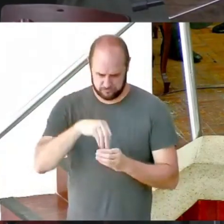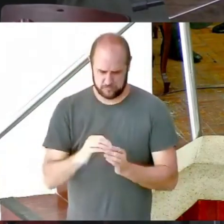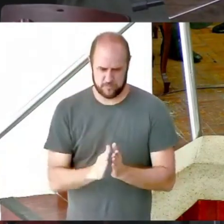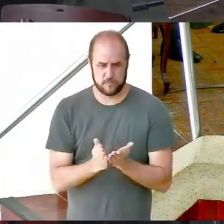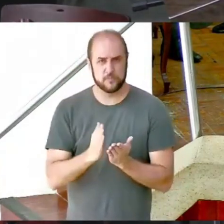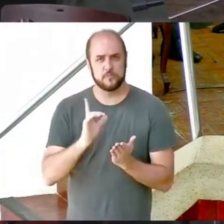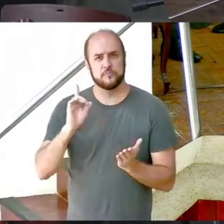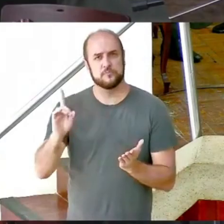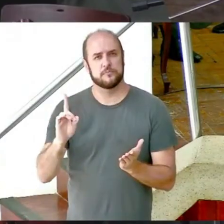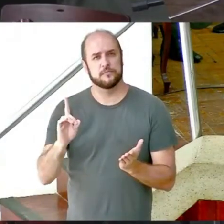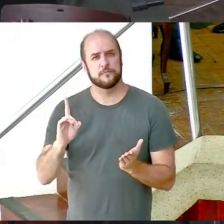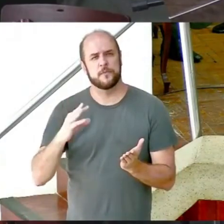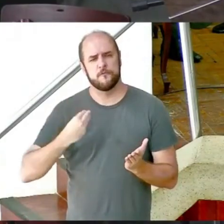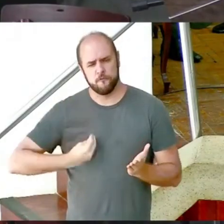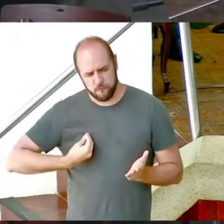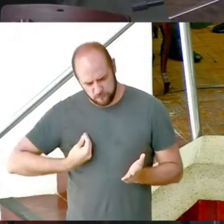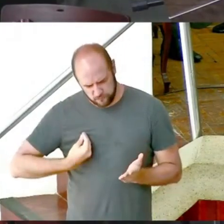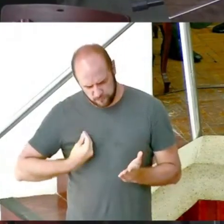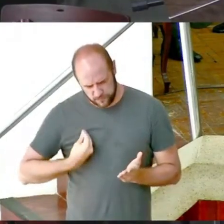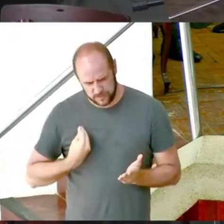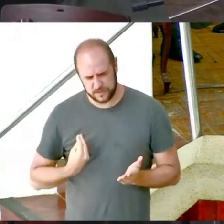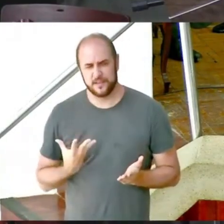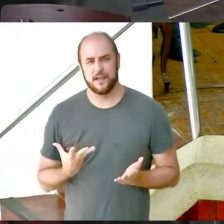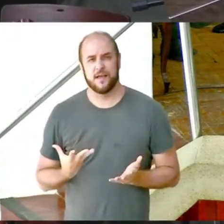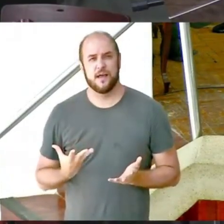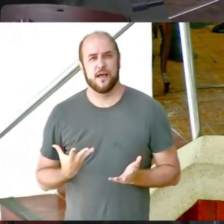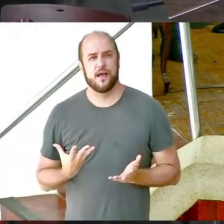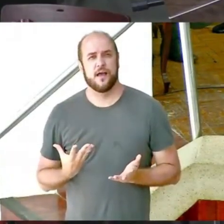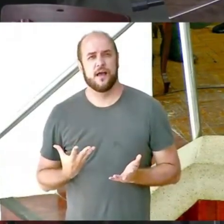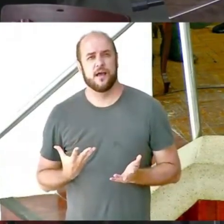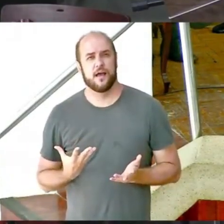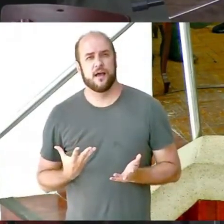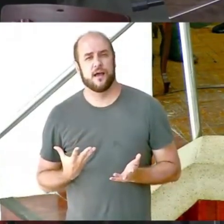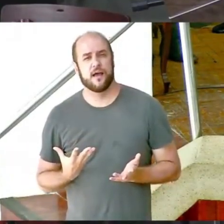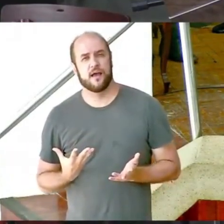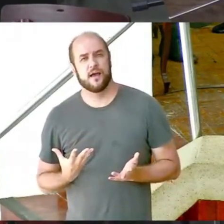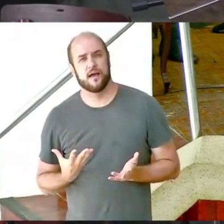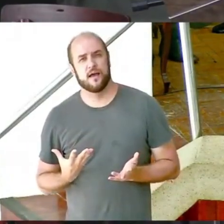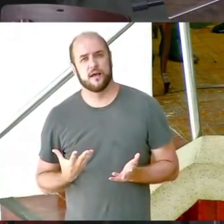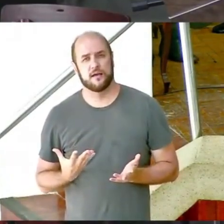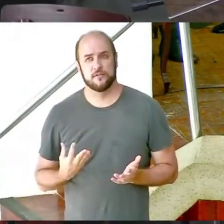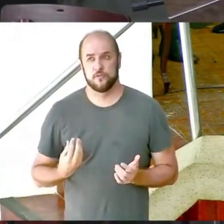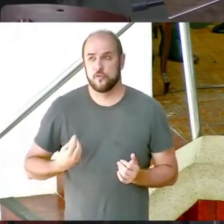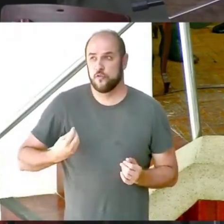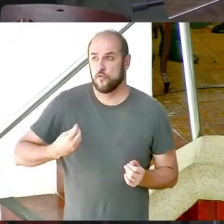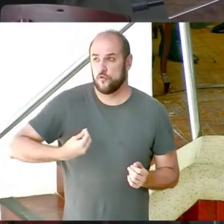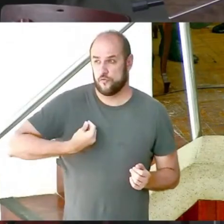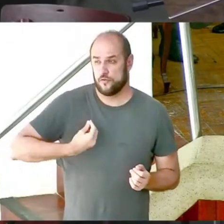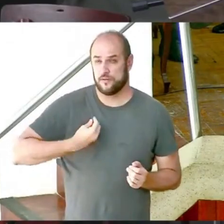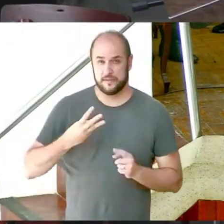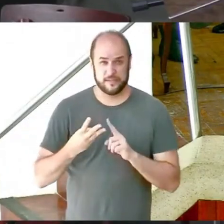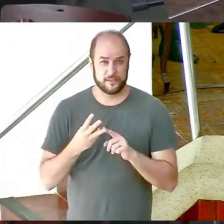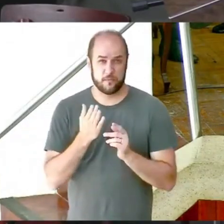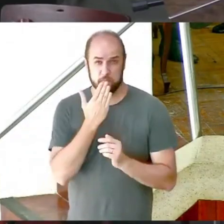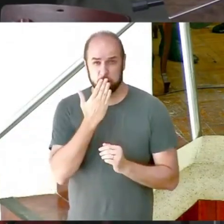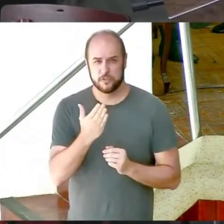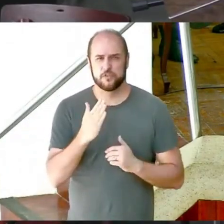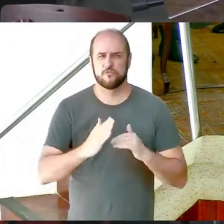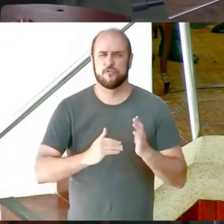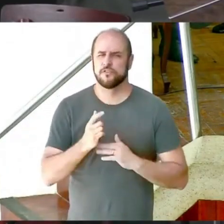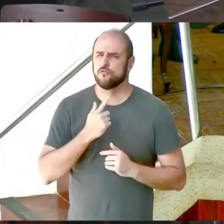é viver a segunda e terceira petição. Na realidade, a terceira petição: seja feita a